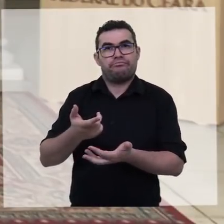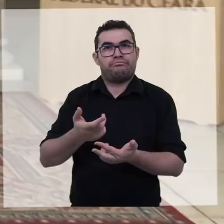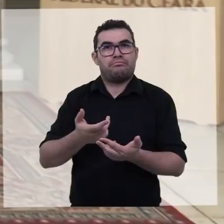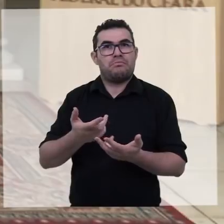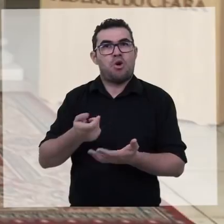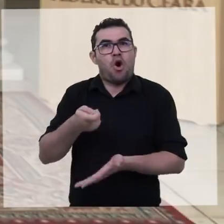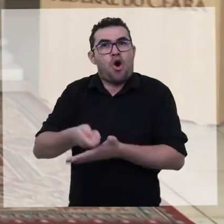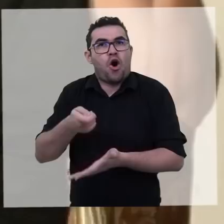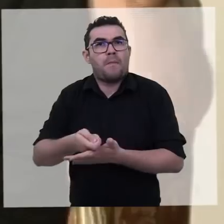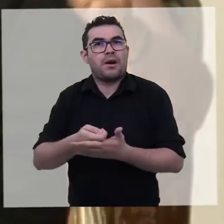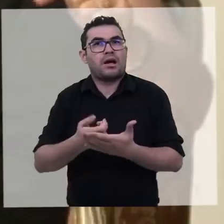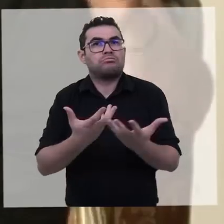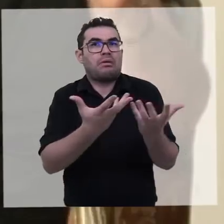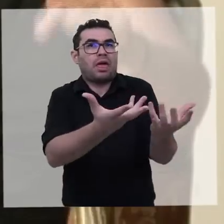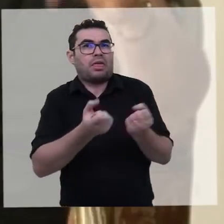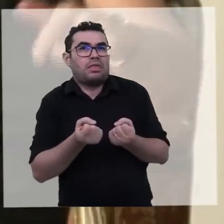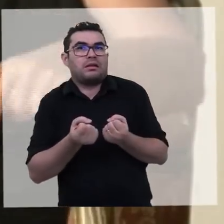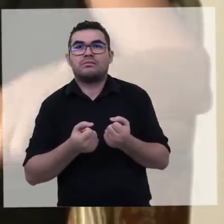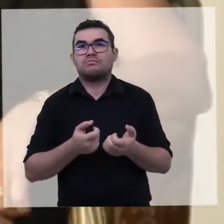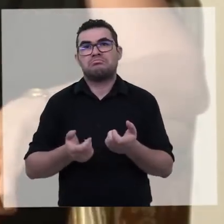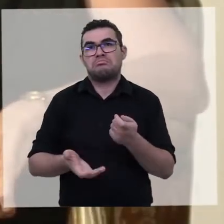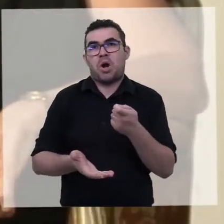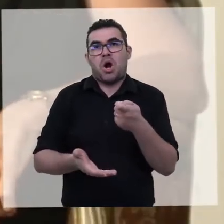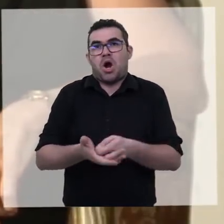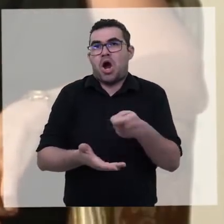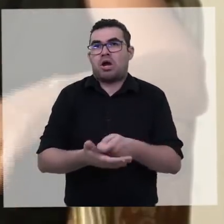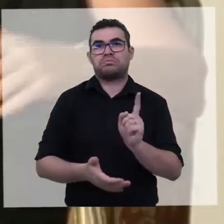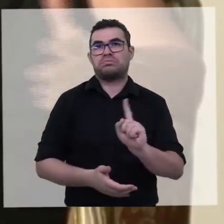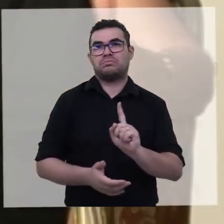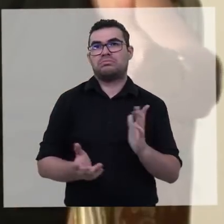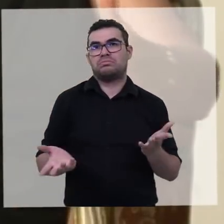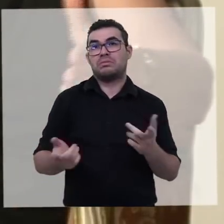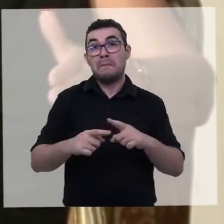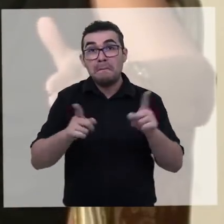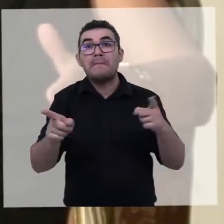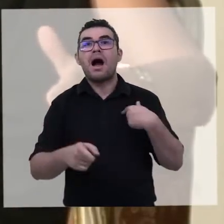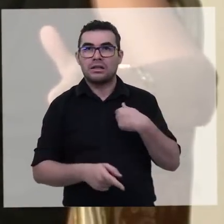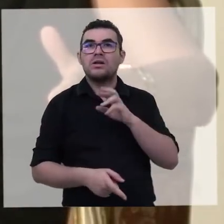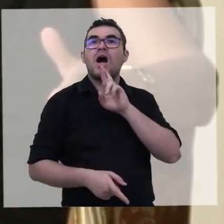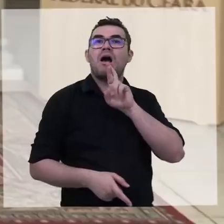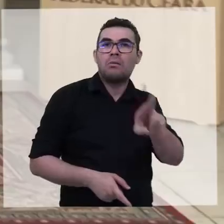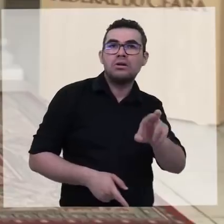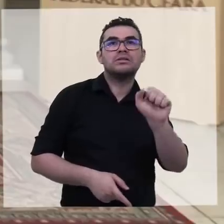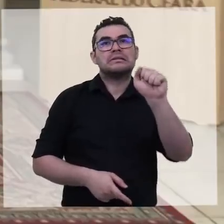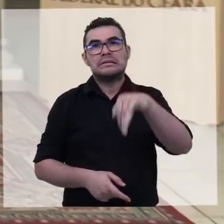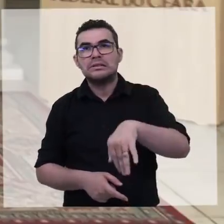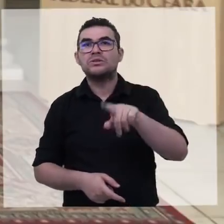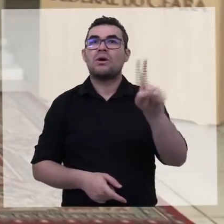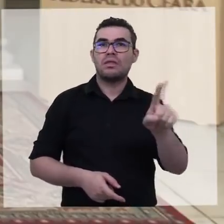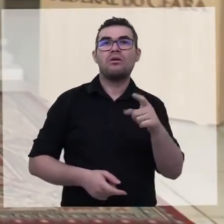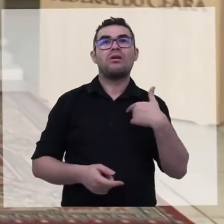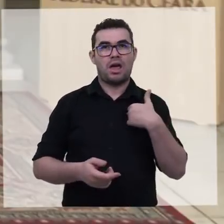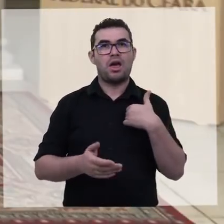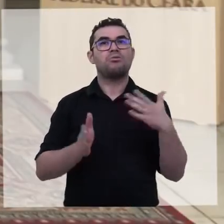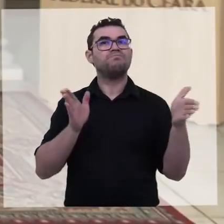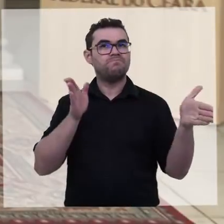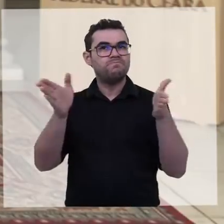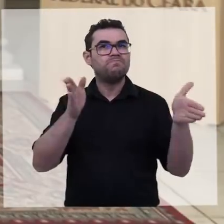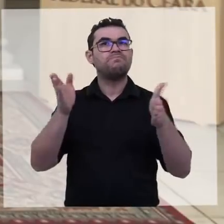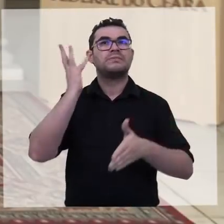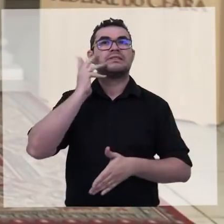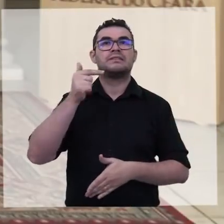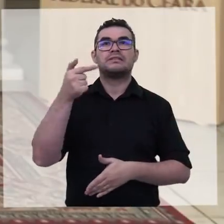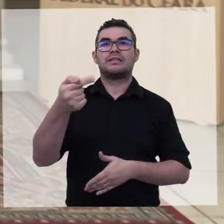respeitar o autor e mandar de imediato o sim ou não. O sim ou não. Exato. Professora, e sobre as